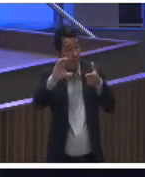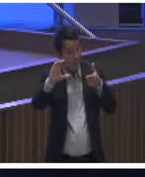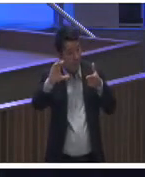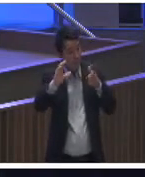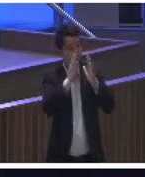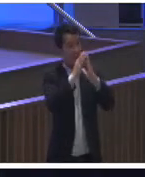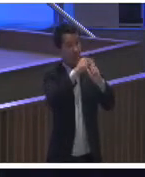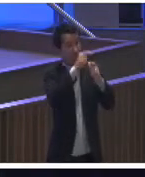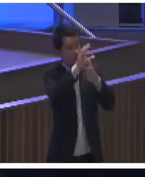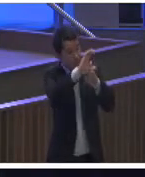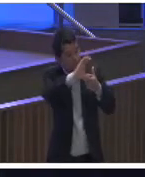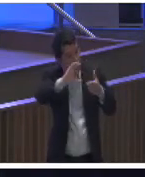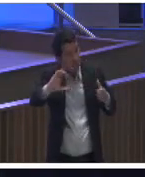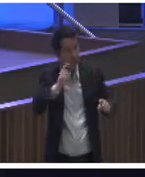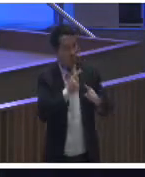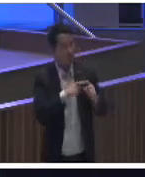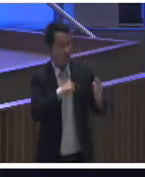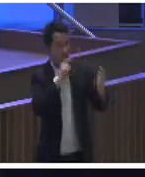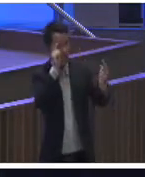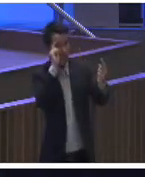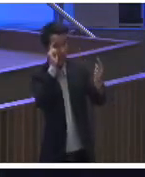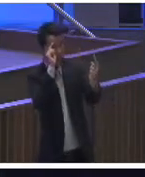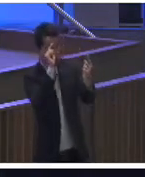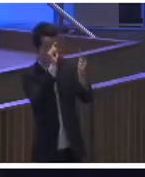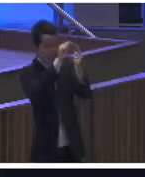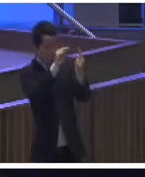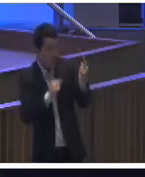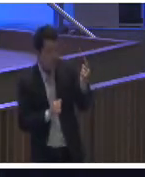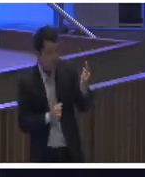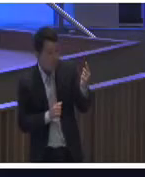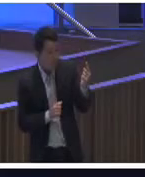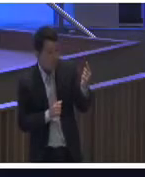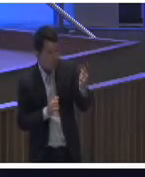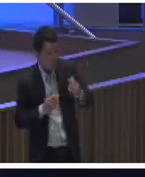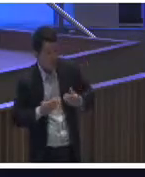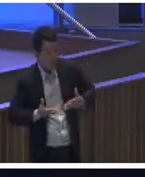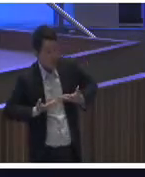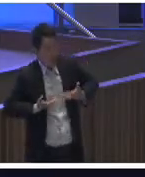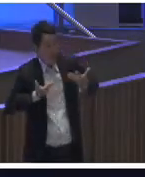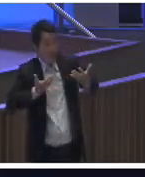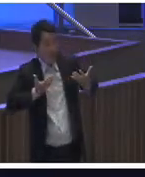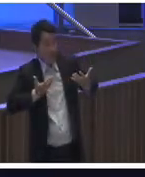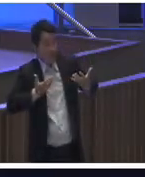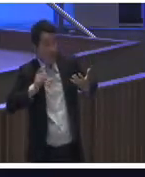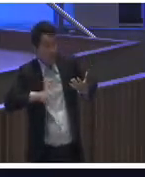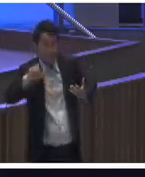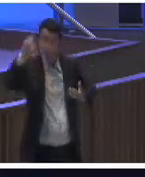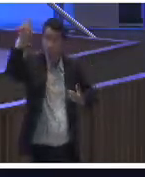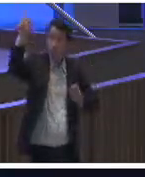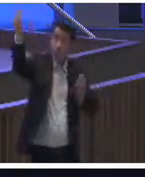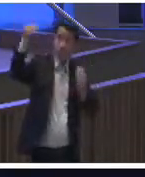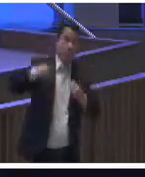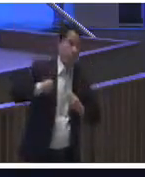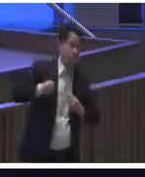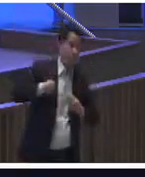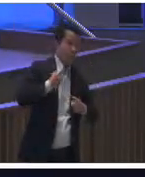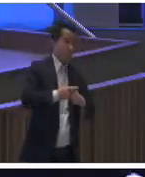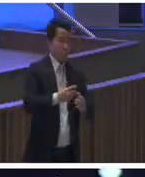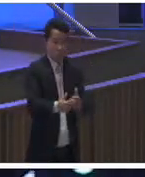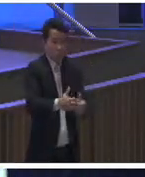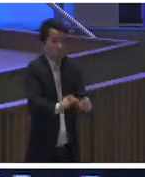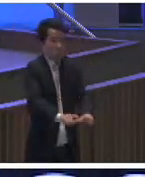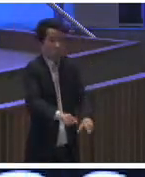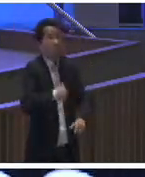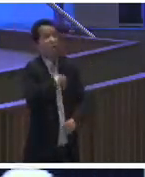propósito de quem tem uma motivação santa é ser instrumento da graça de Deus em todo lugar, a